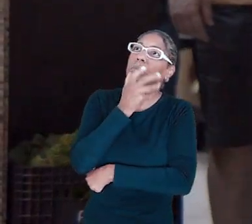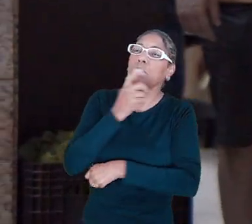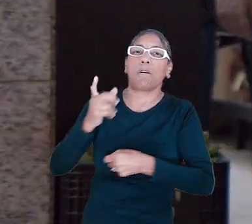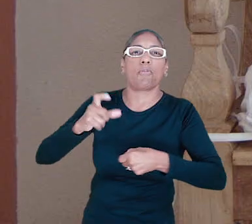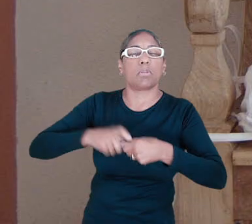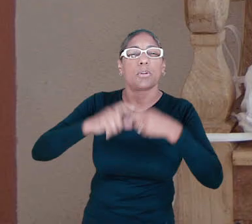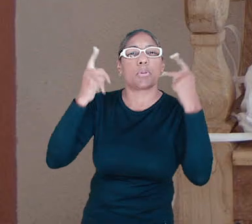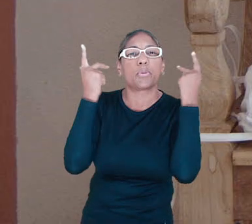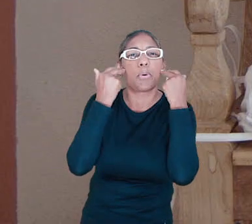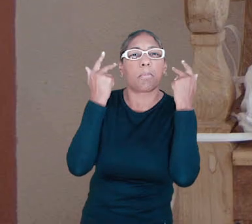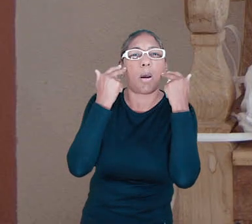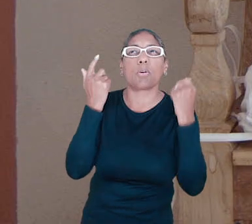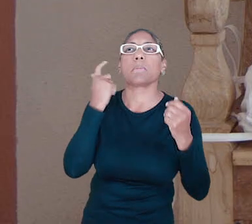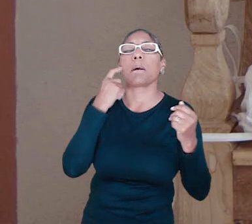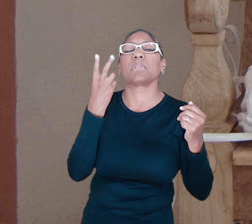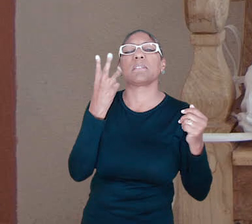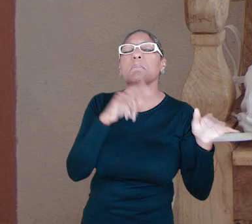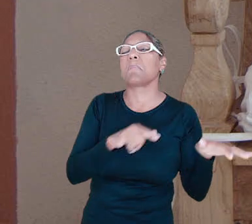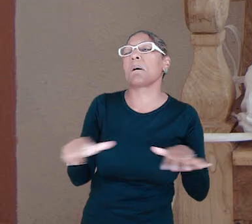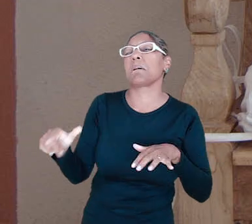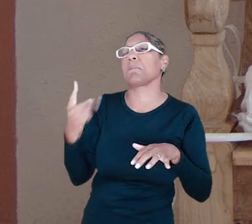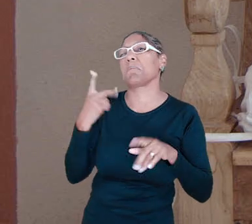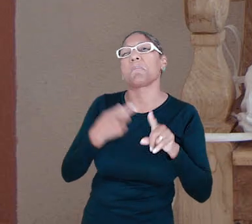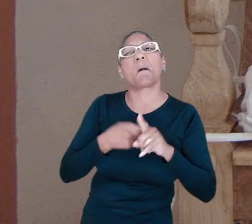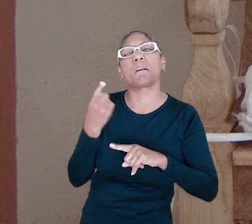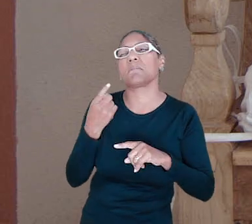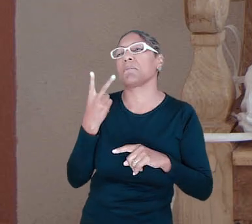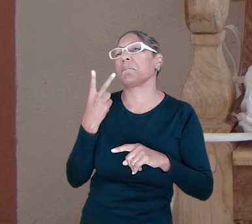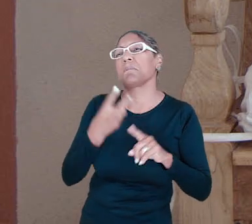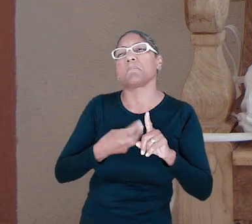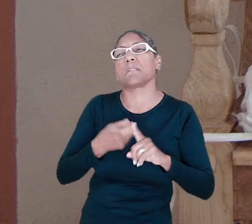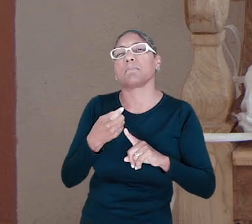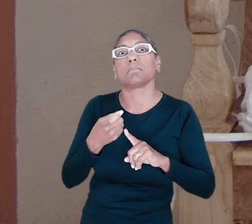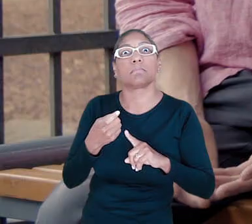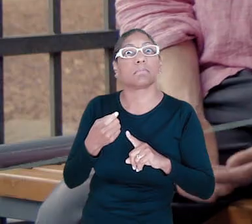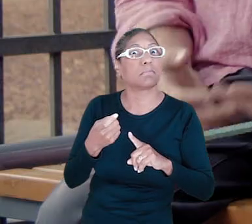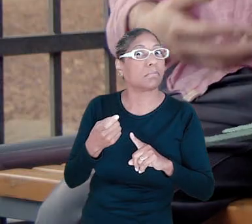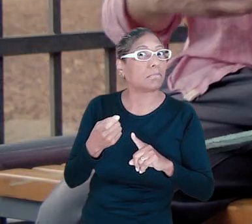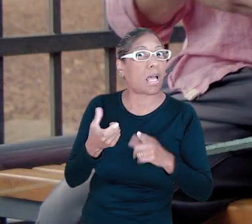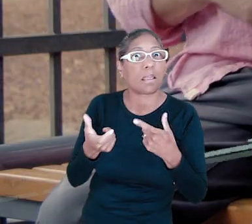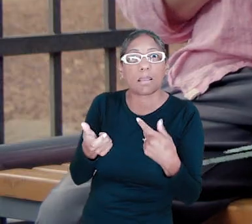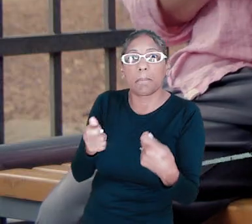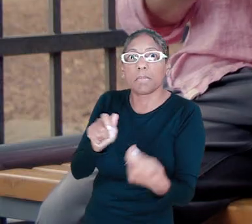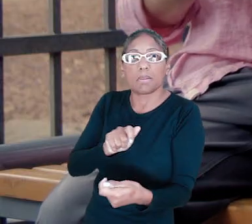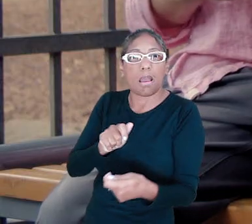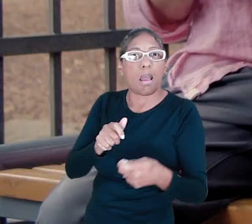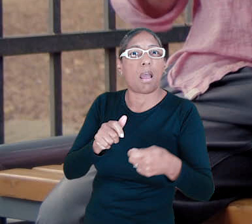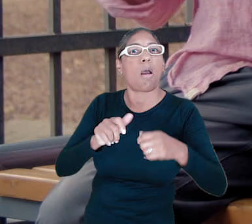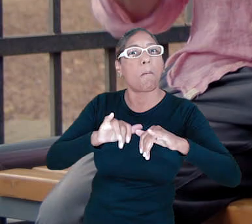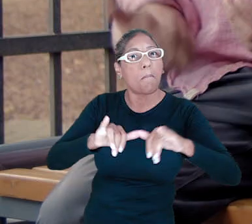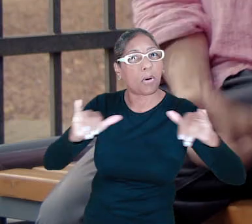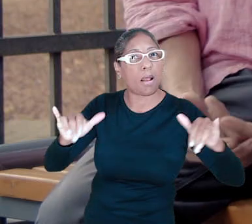para voltar ao normal, a gente achava que ia ser 3 semanas, 4 semanas, 3 meses, talvez, não sei. E aí a gente teve que se adaptar, então